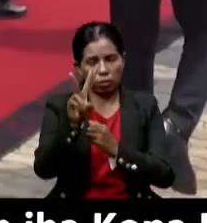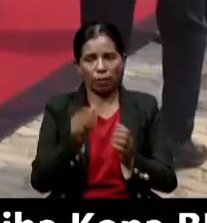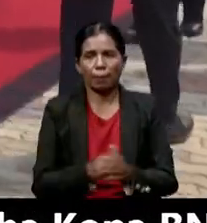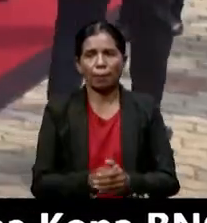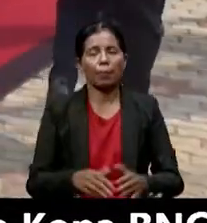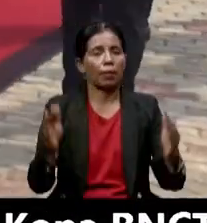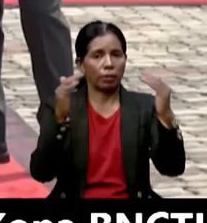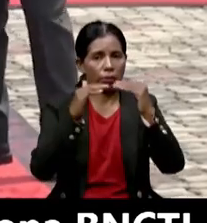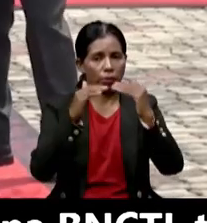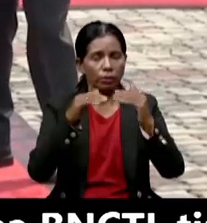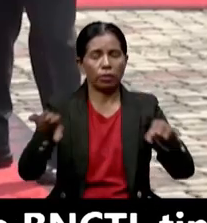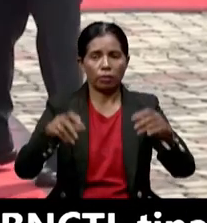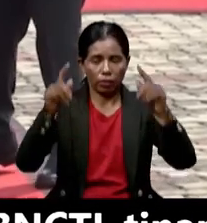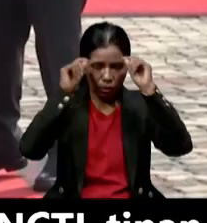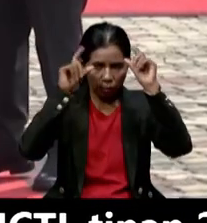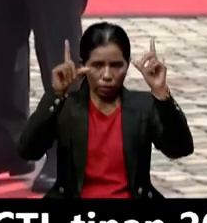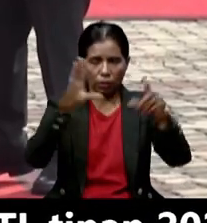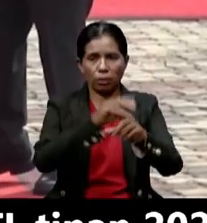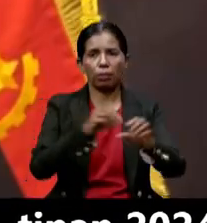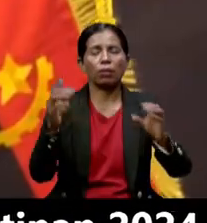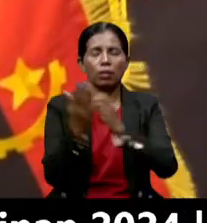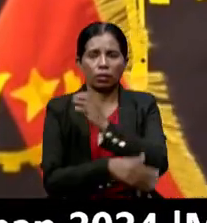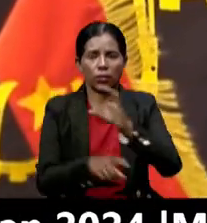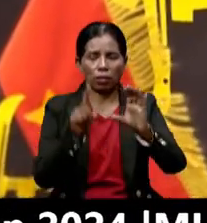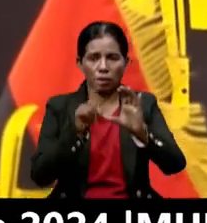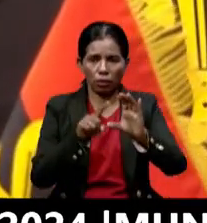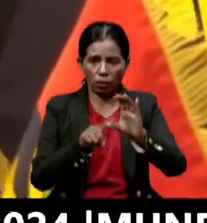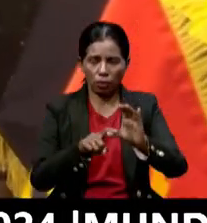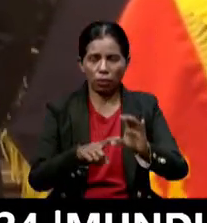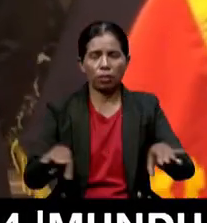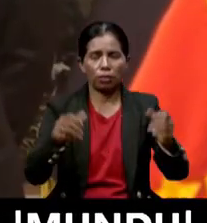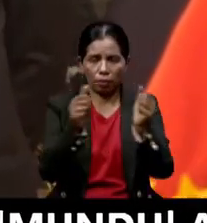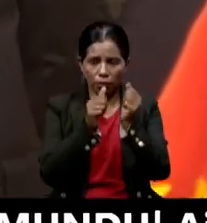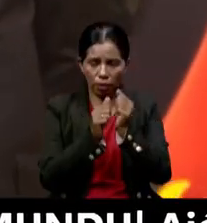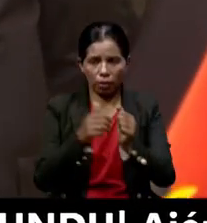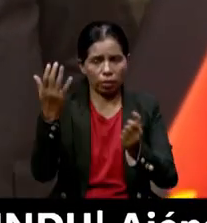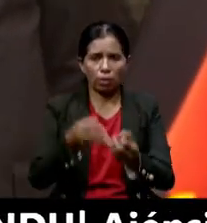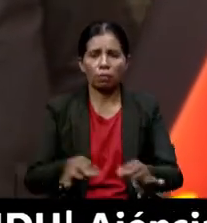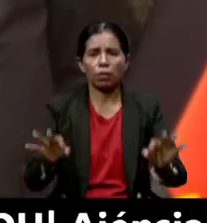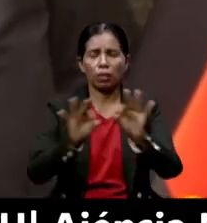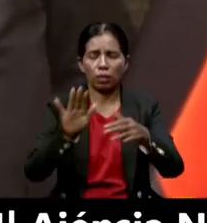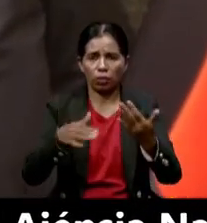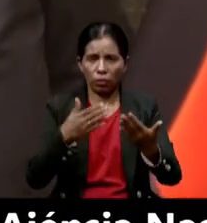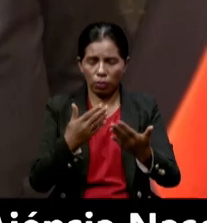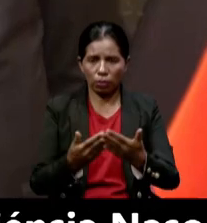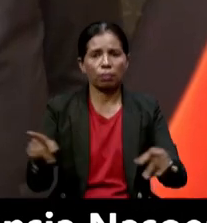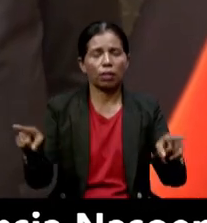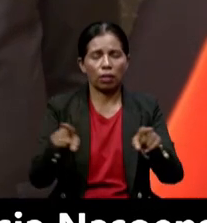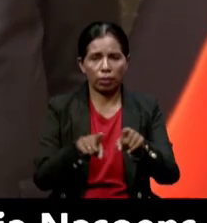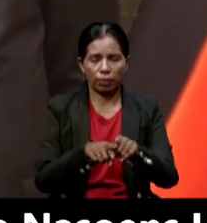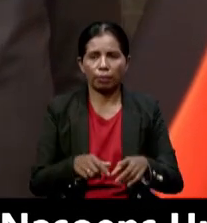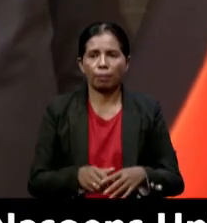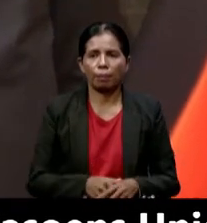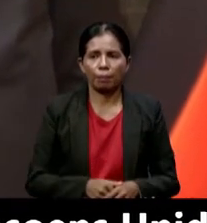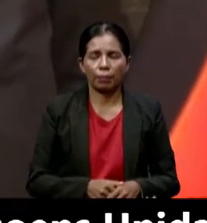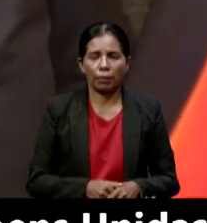é serumado nesse festival de Timor-Leste, no Angola, plano a estabelecer cooperação e a área prioridade siranesa no turismo e no comércio.